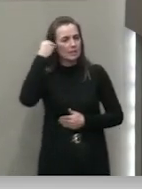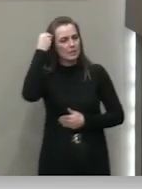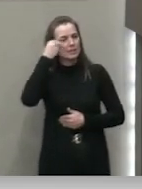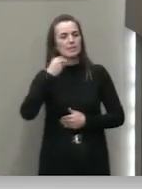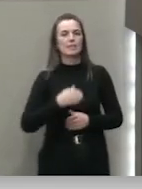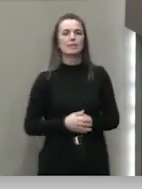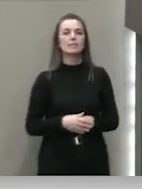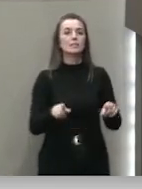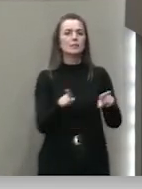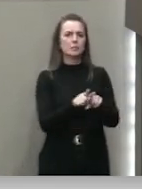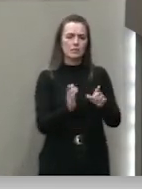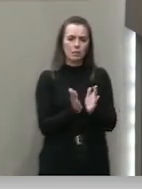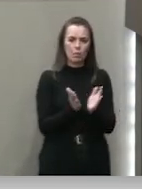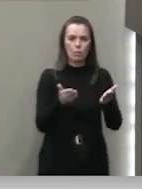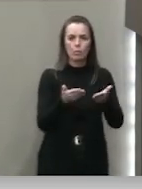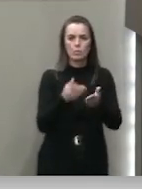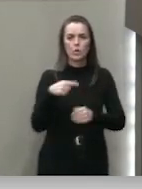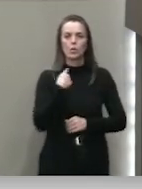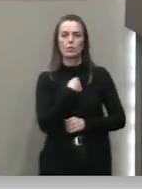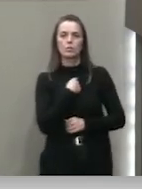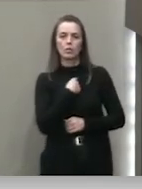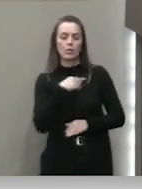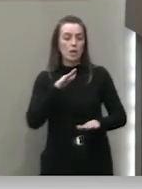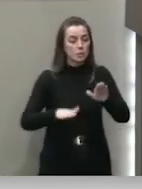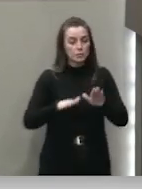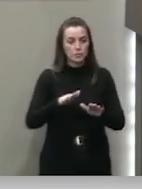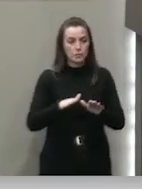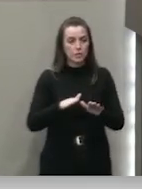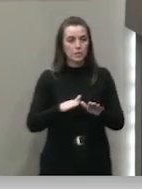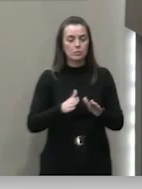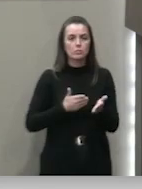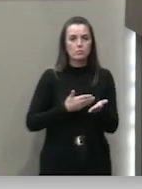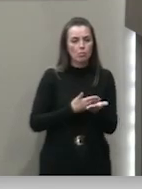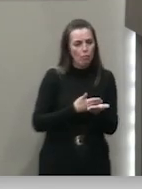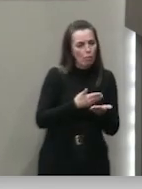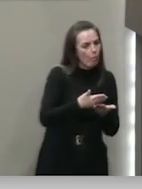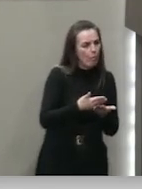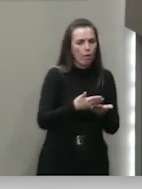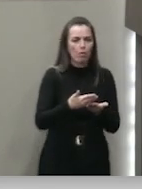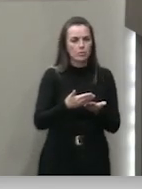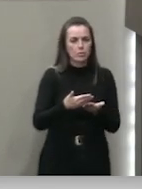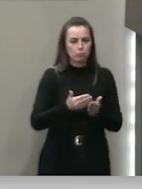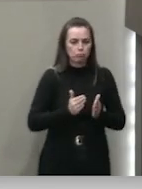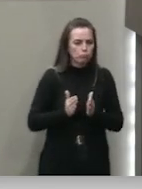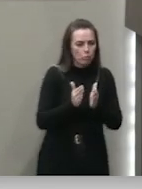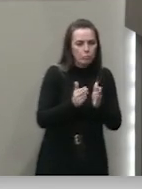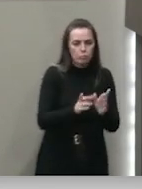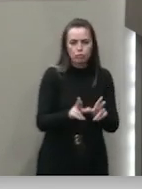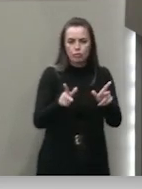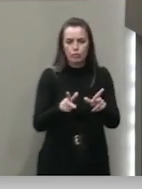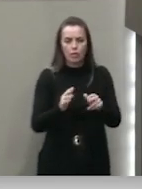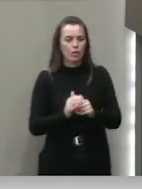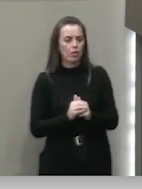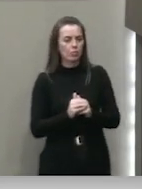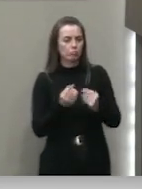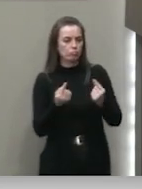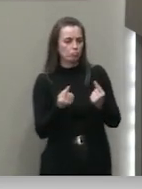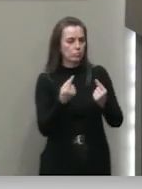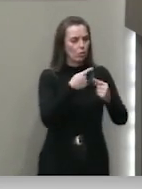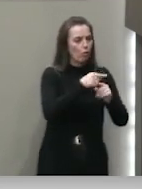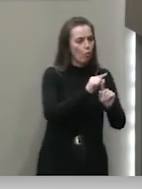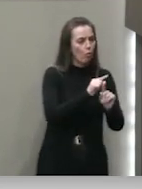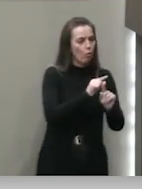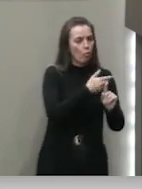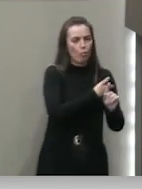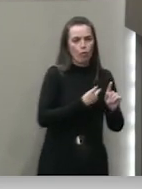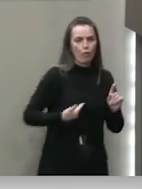à comissão, a gente começa por caminhos, às vezes, diferentes, situação, oposição, mas dentro do respeito da divergência,